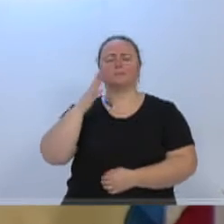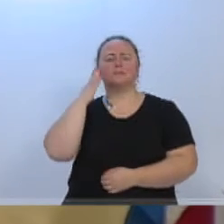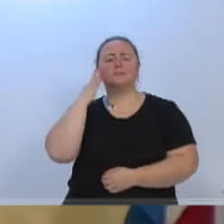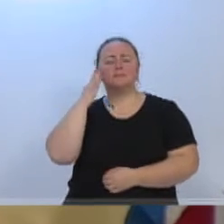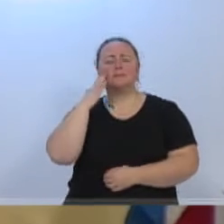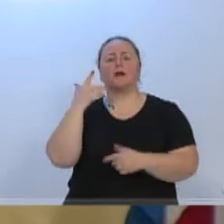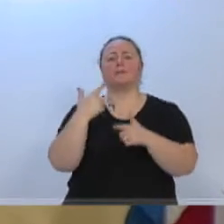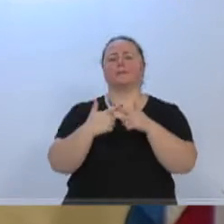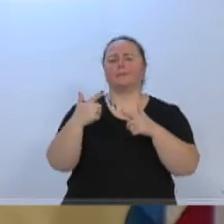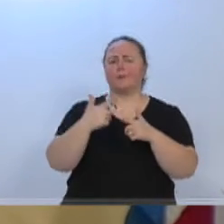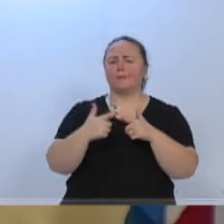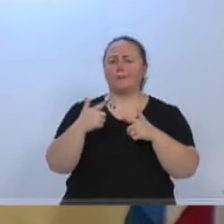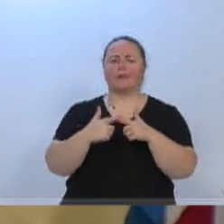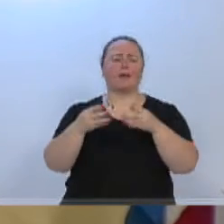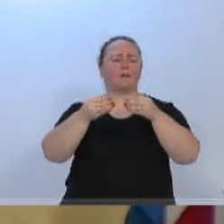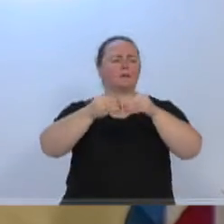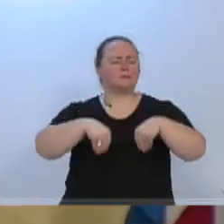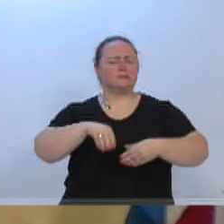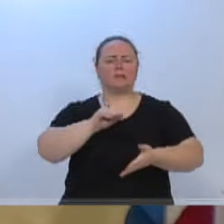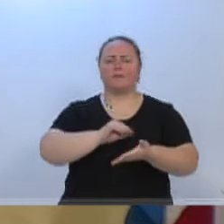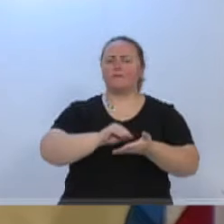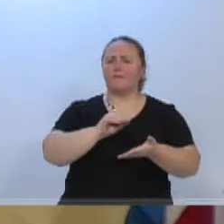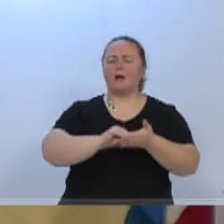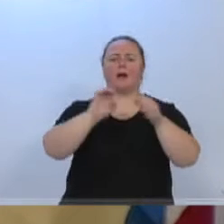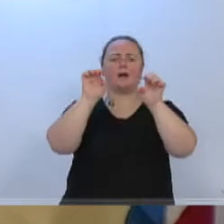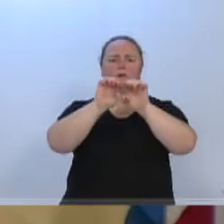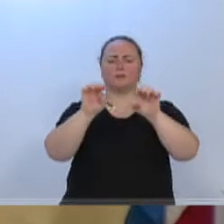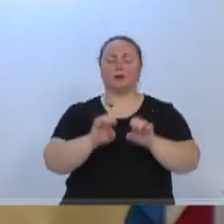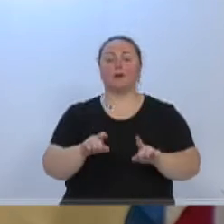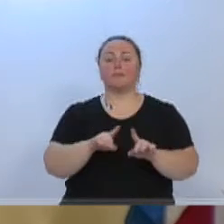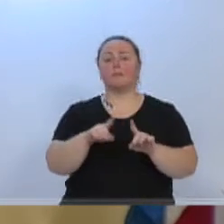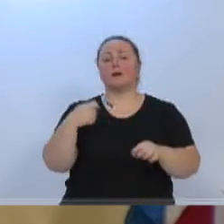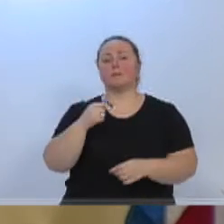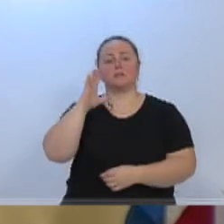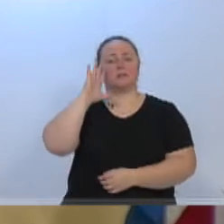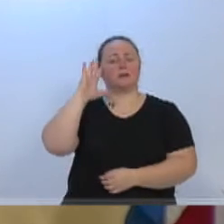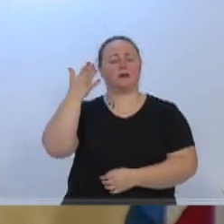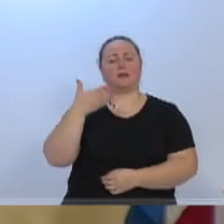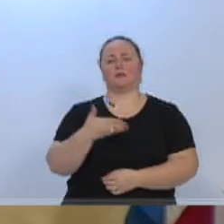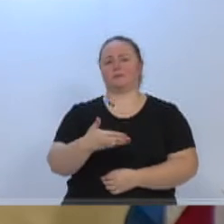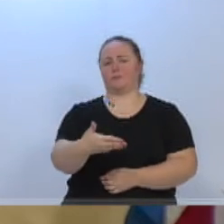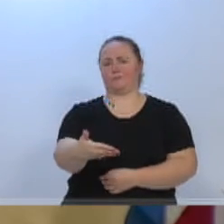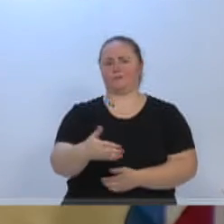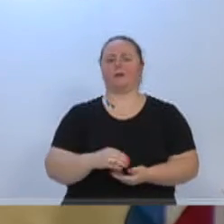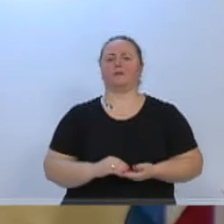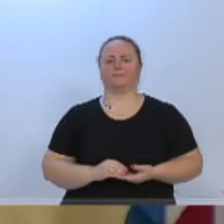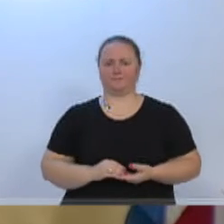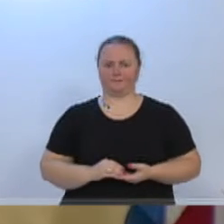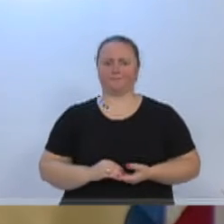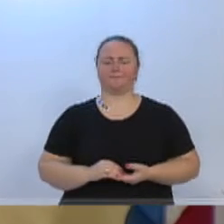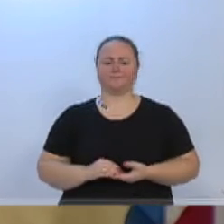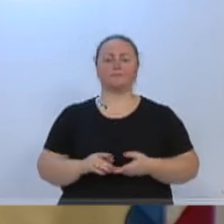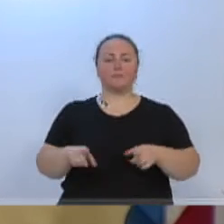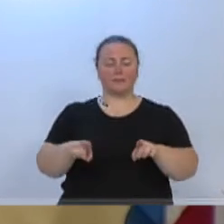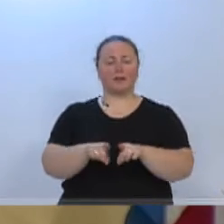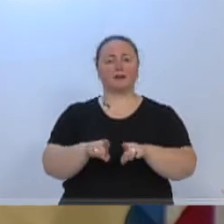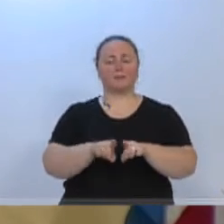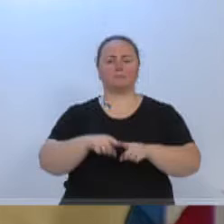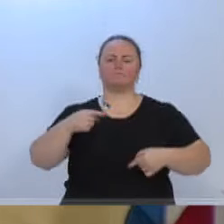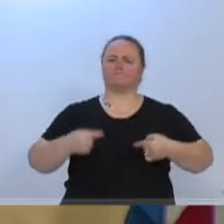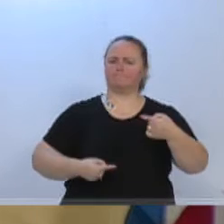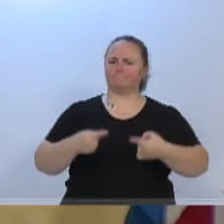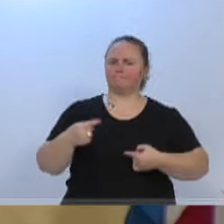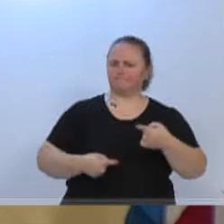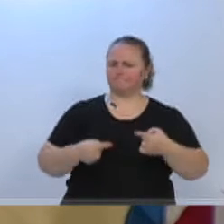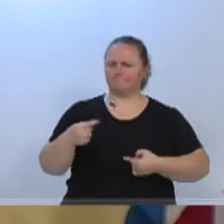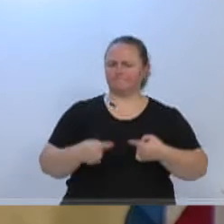das precariedades que tem, mas a gente precisa resolver isso. Inclusive, nessas discussões todas que estão sendo feitas lá em cima, gente, essa da